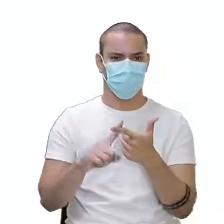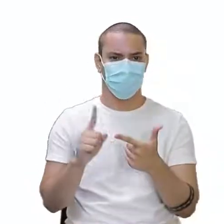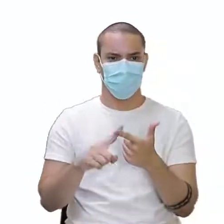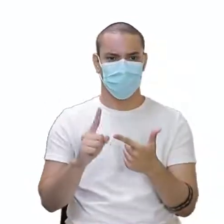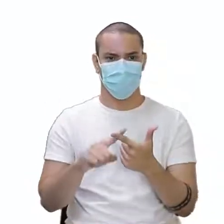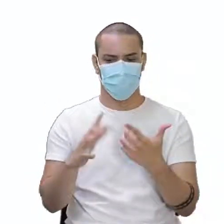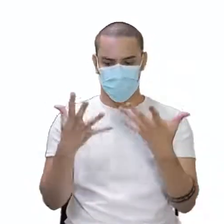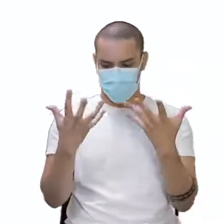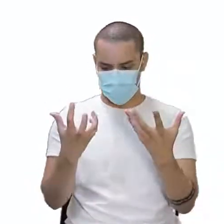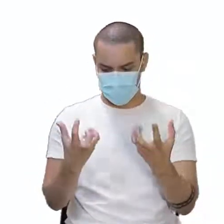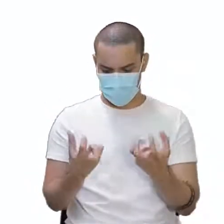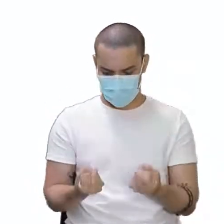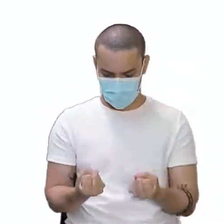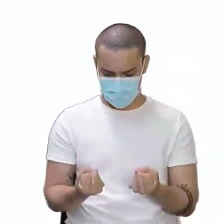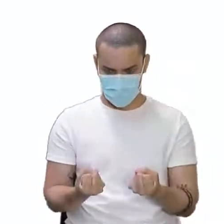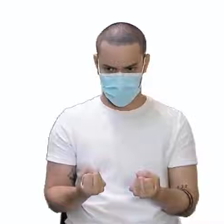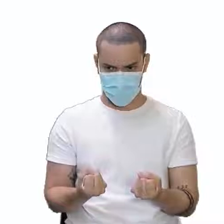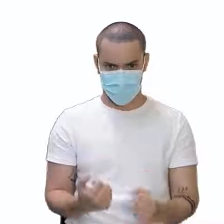Letra B,